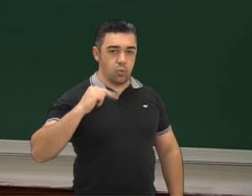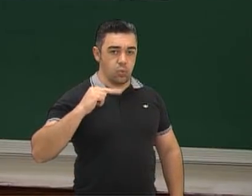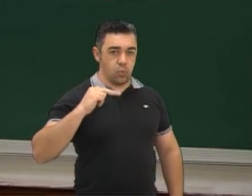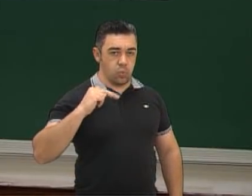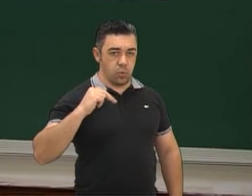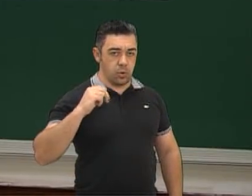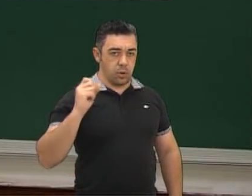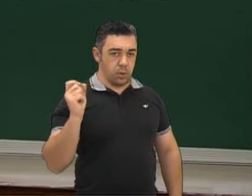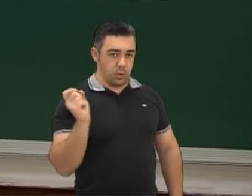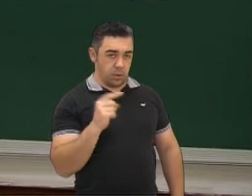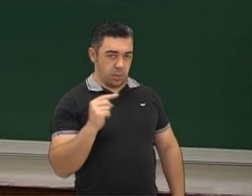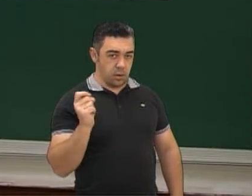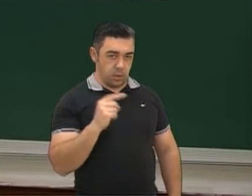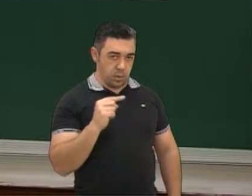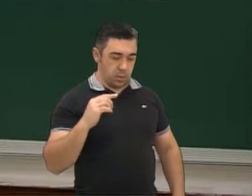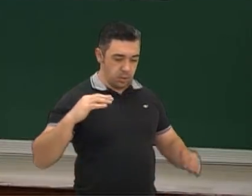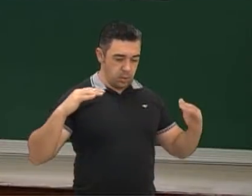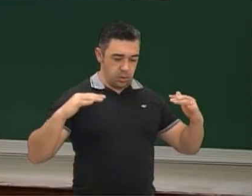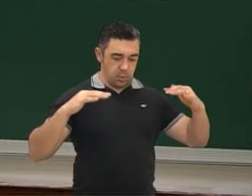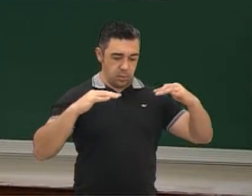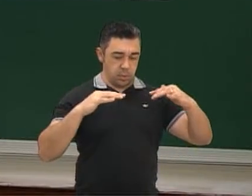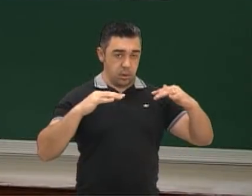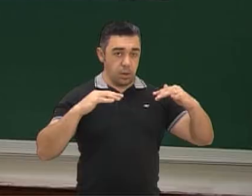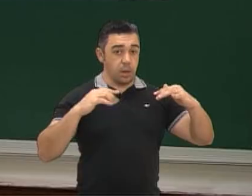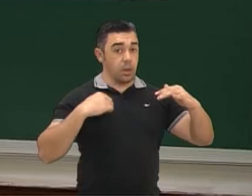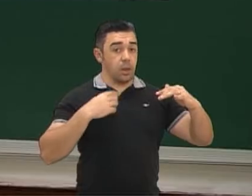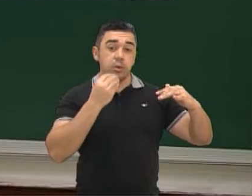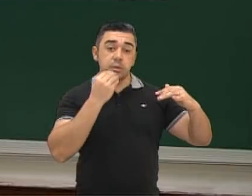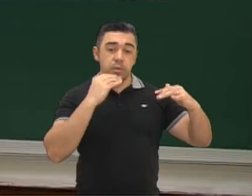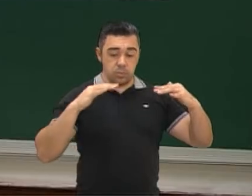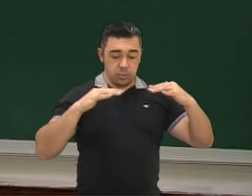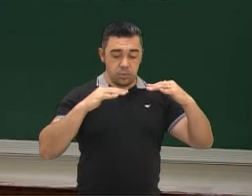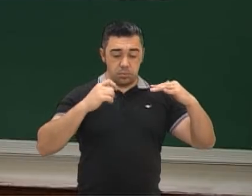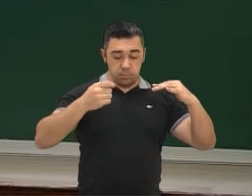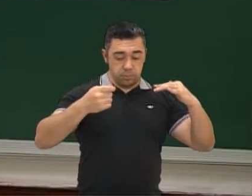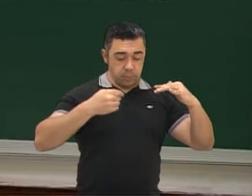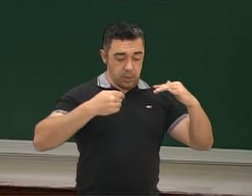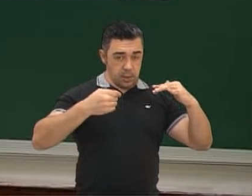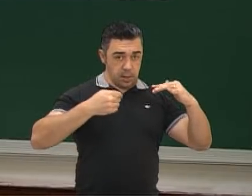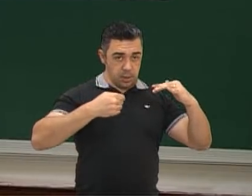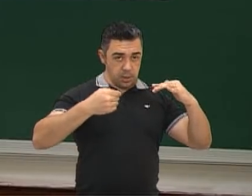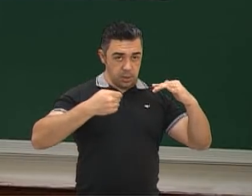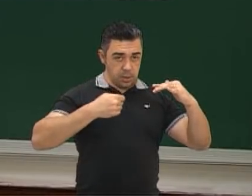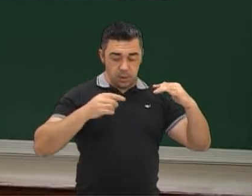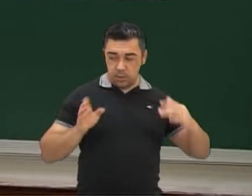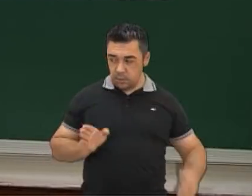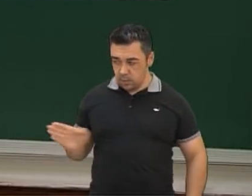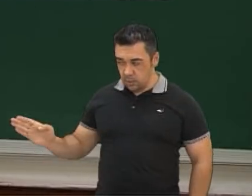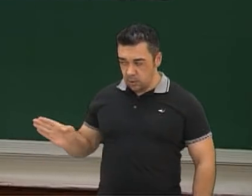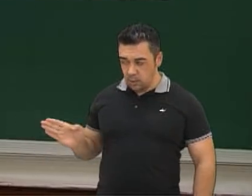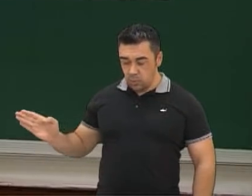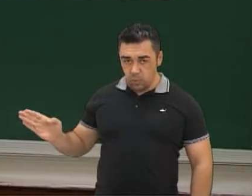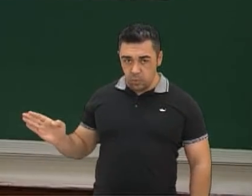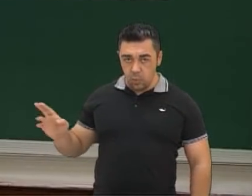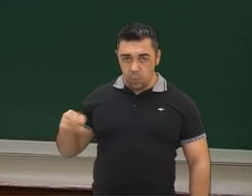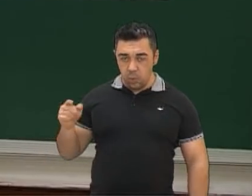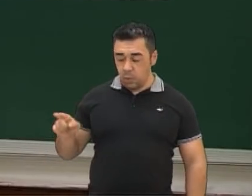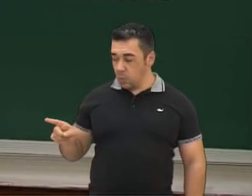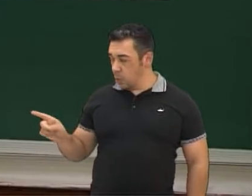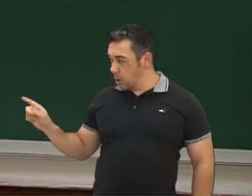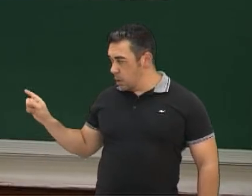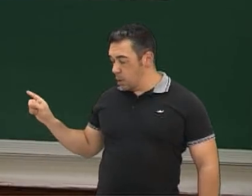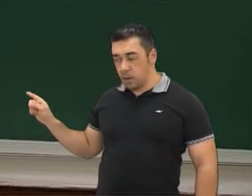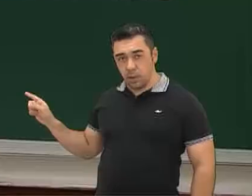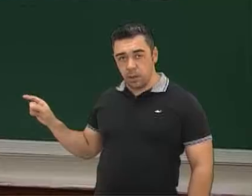mesmo sentido que nós estamos atacando. Ou ele tem que ser na mesma linha que eu estou, ou tem que ser no